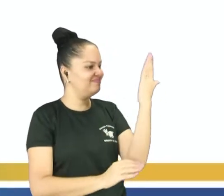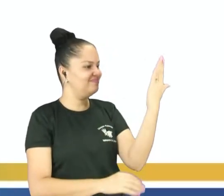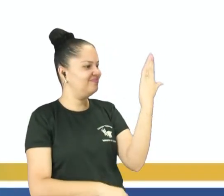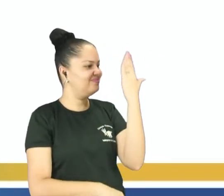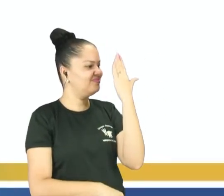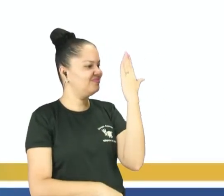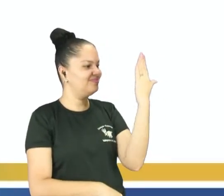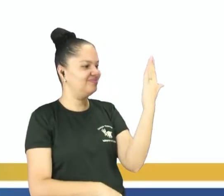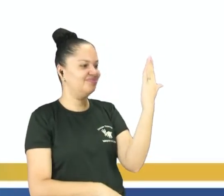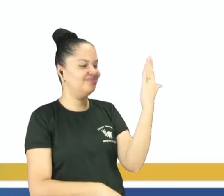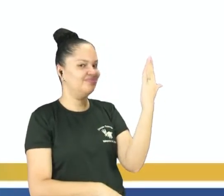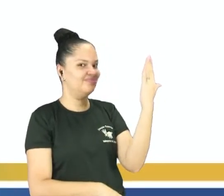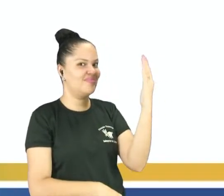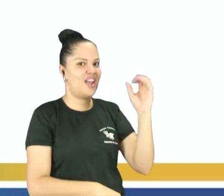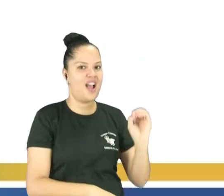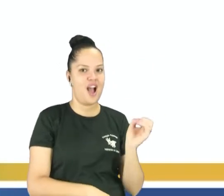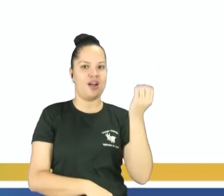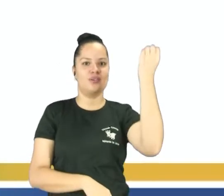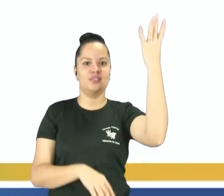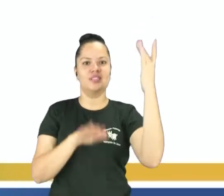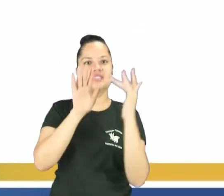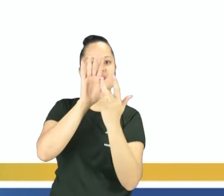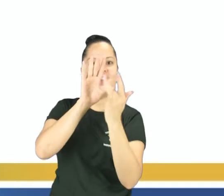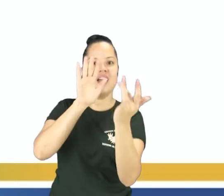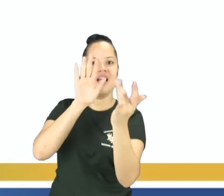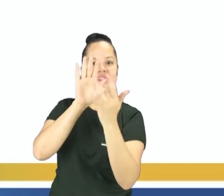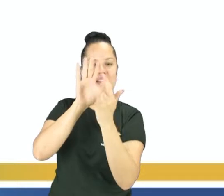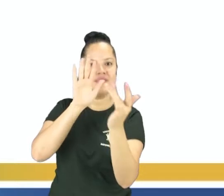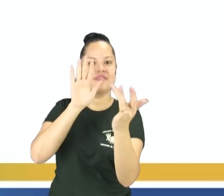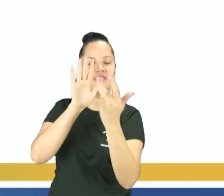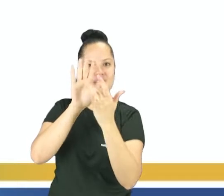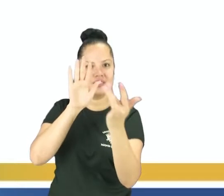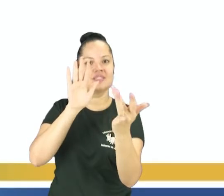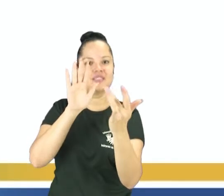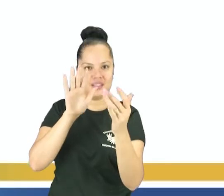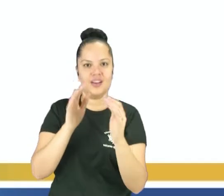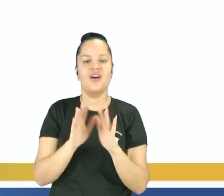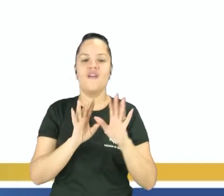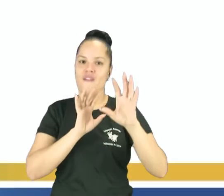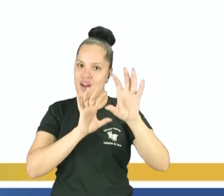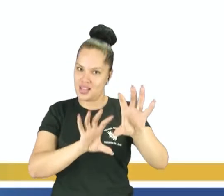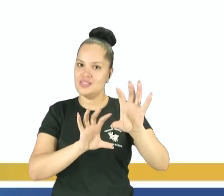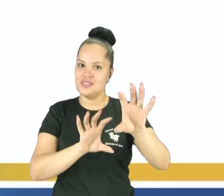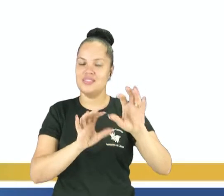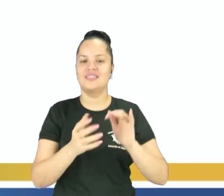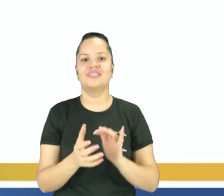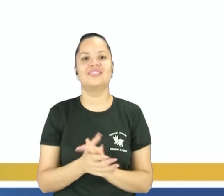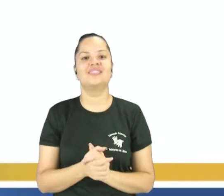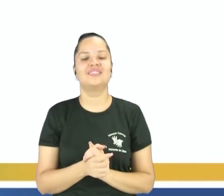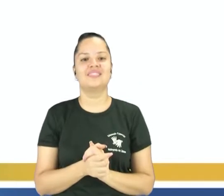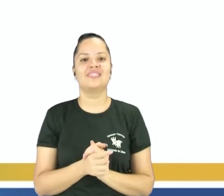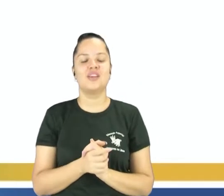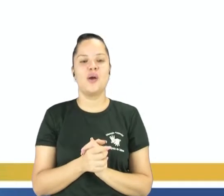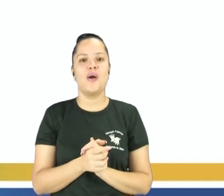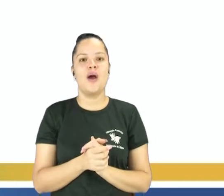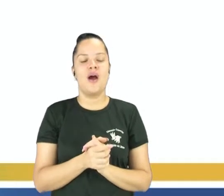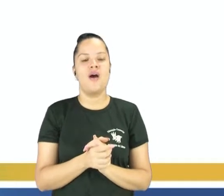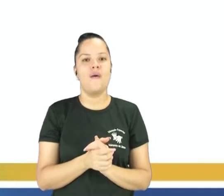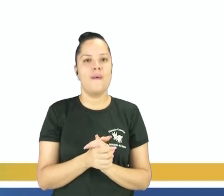de frente para o espelho. Então aí nós temos uma reflexão. O nosso eixo de simetria seria, né, o